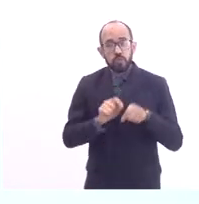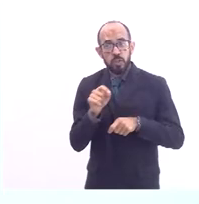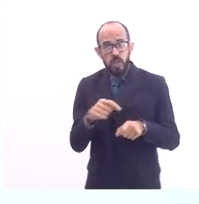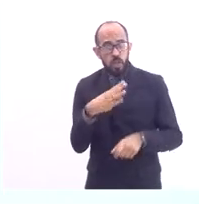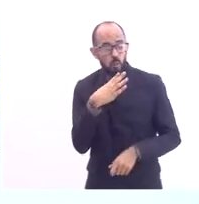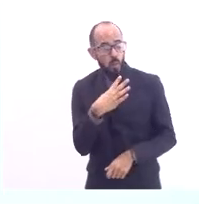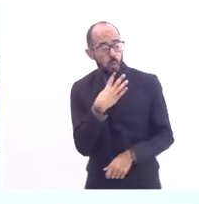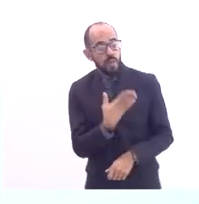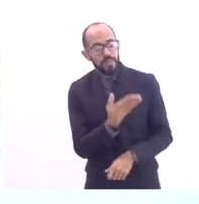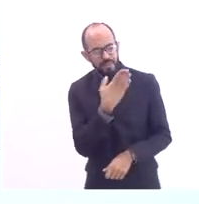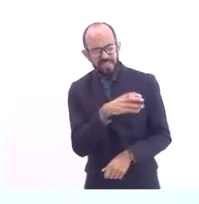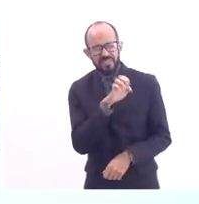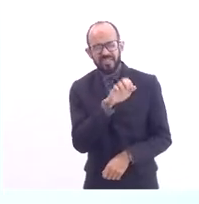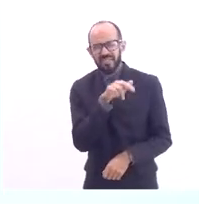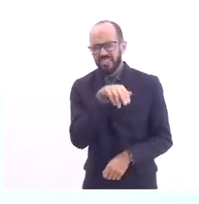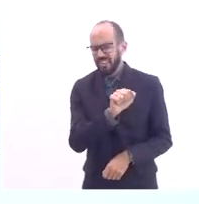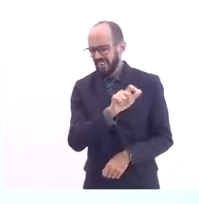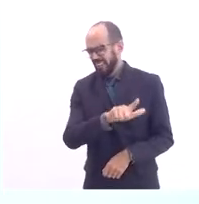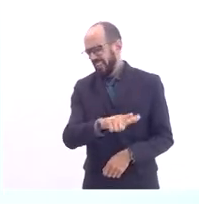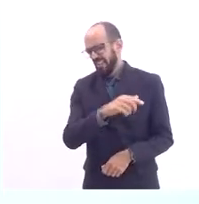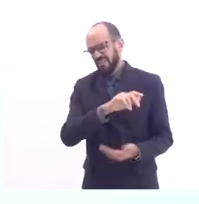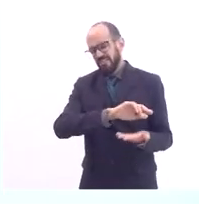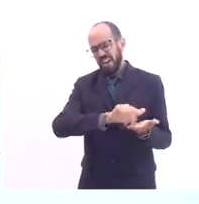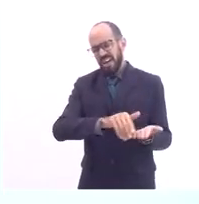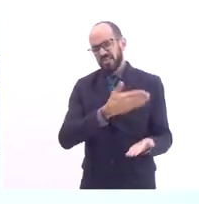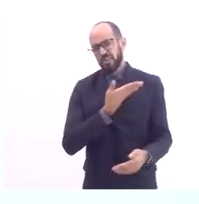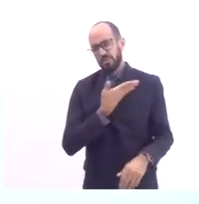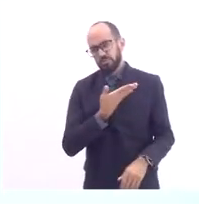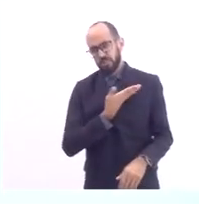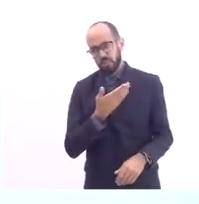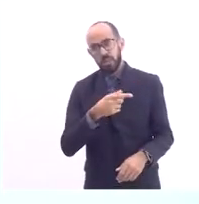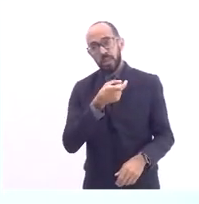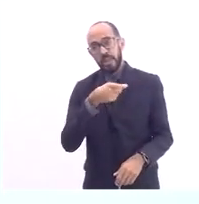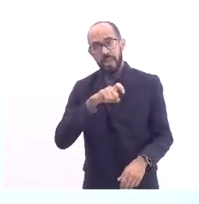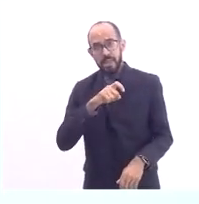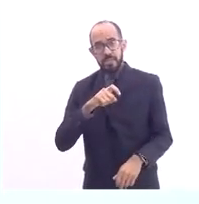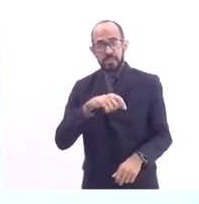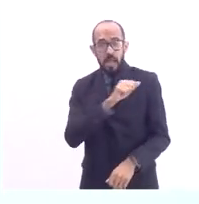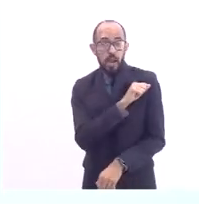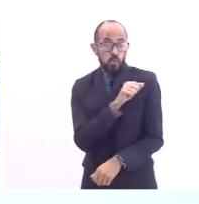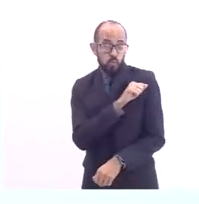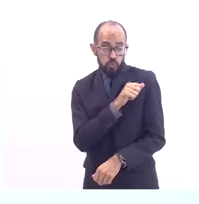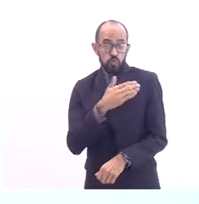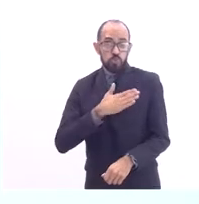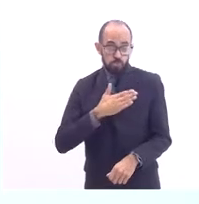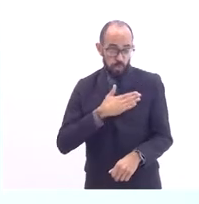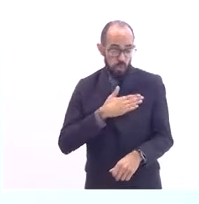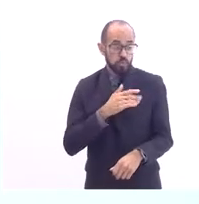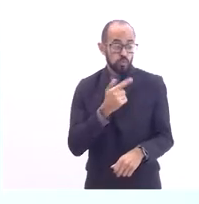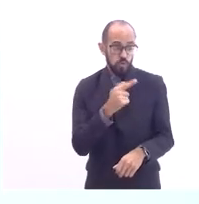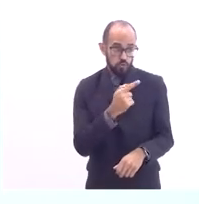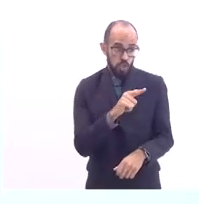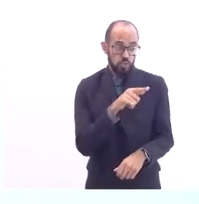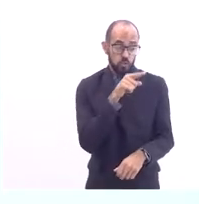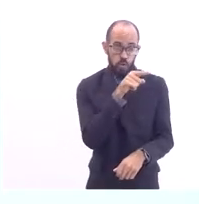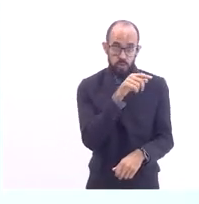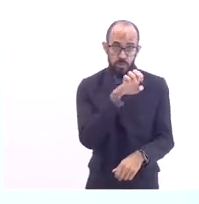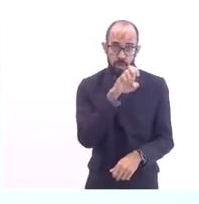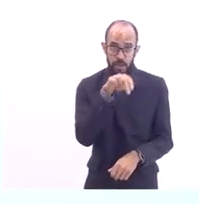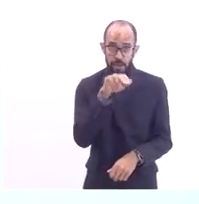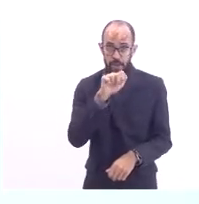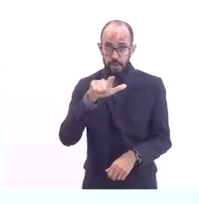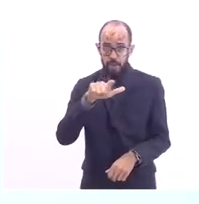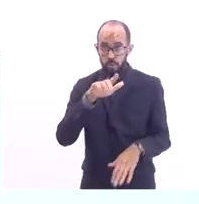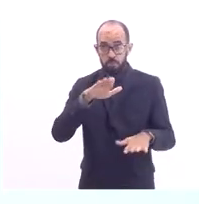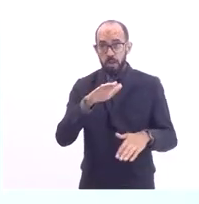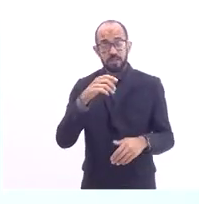muita gente da Enel, conheço o Guilherme, tenho ex-alunos meus que são gestores da Enel, não